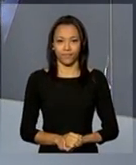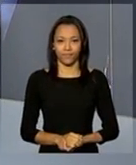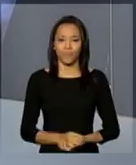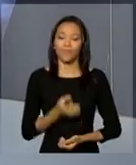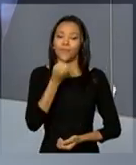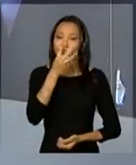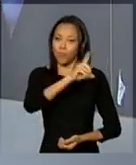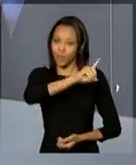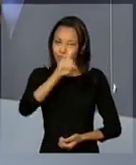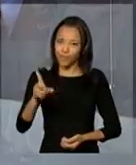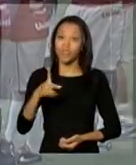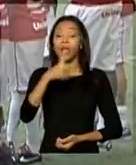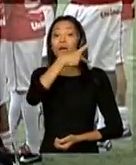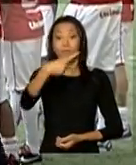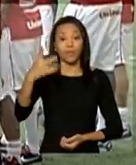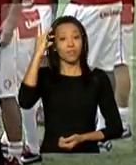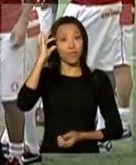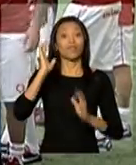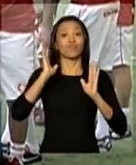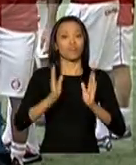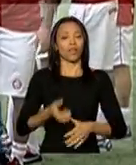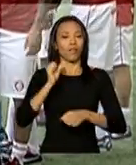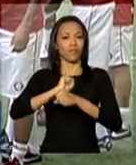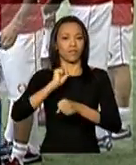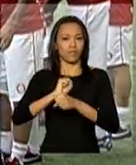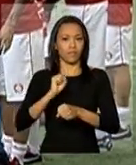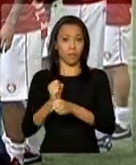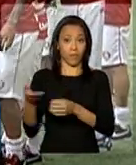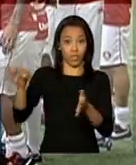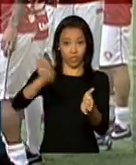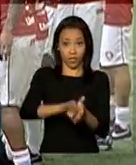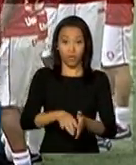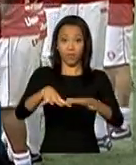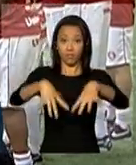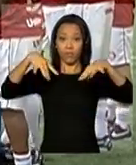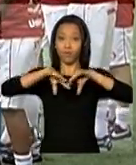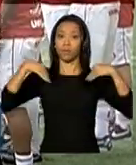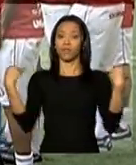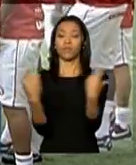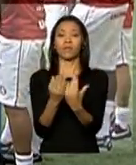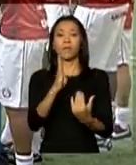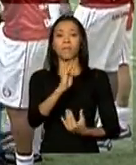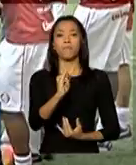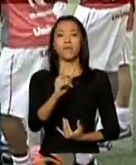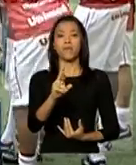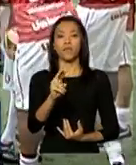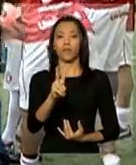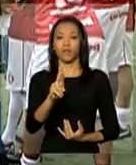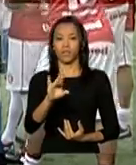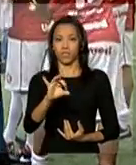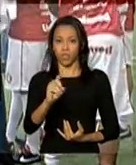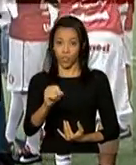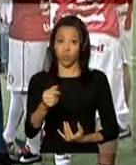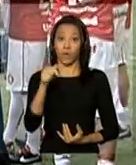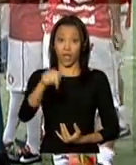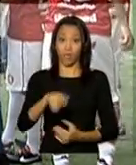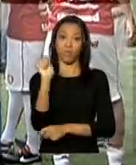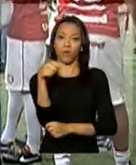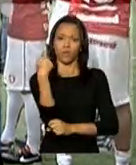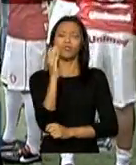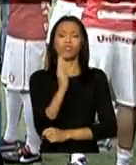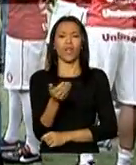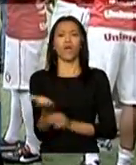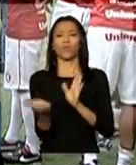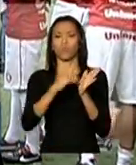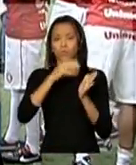Bom dia, Malu. A presidenta Dilma Rousseff já é esperada para a inauguração oficial do Beira-Rio aqui em Porto Alegre. No último sábado já ocorreu um jogo